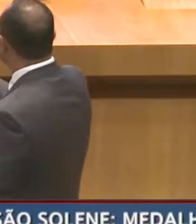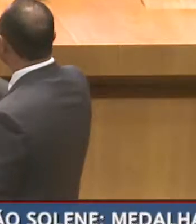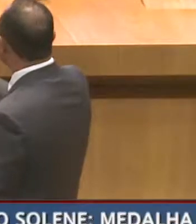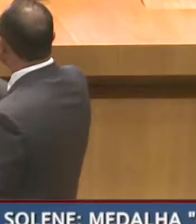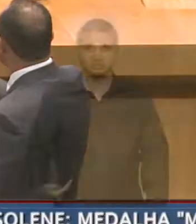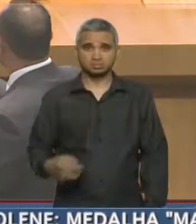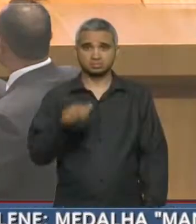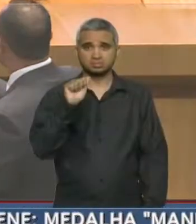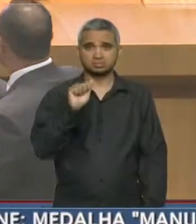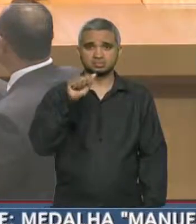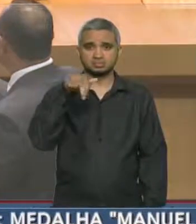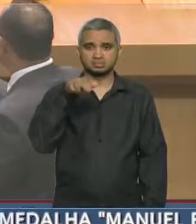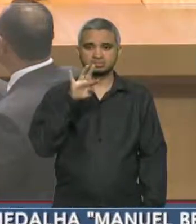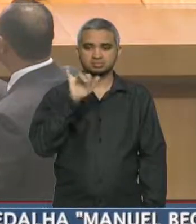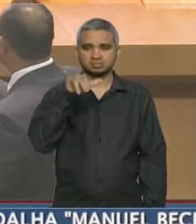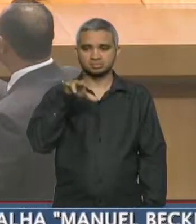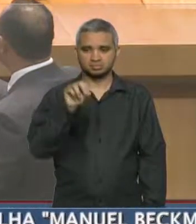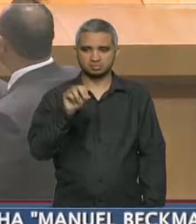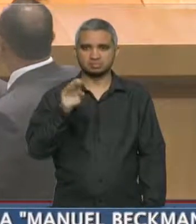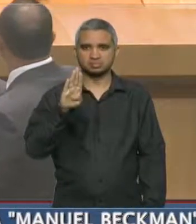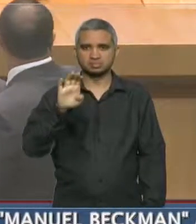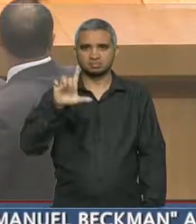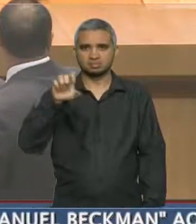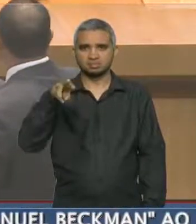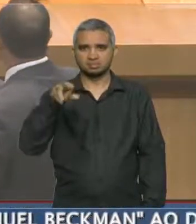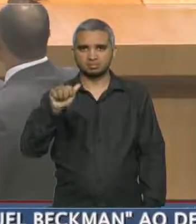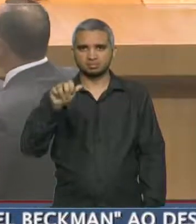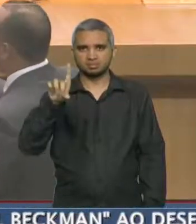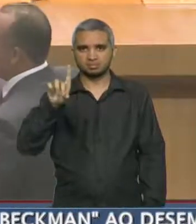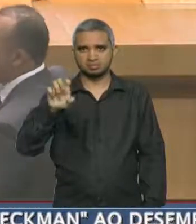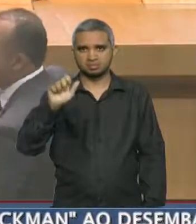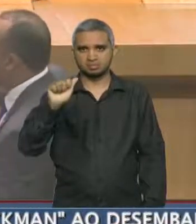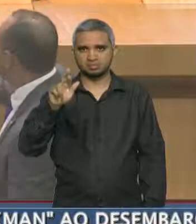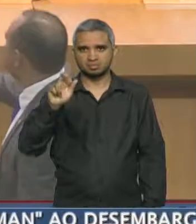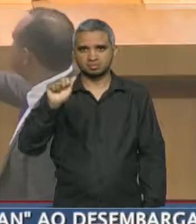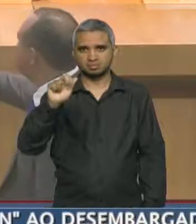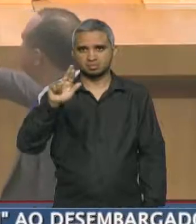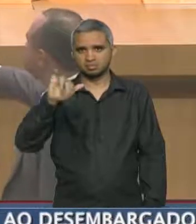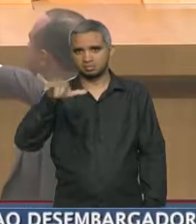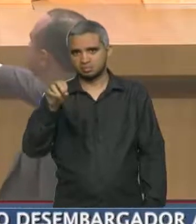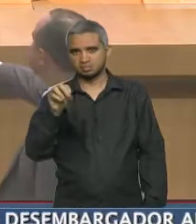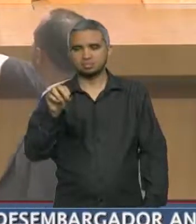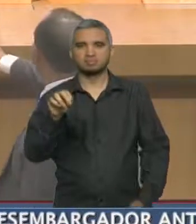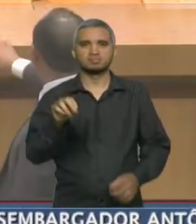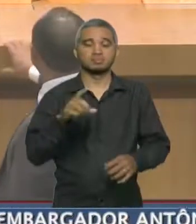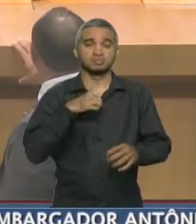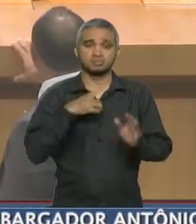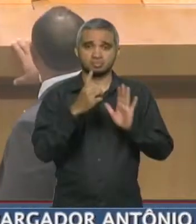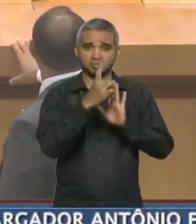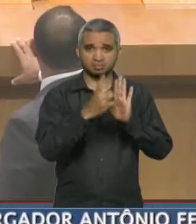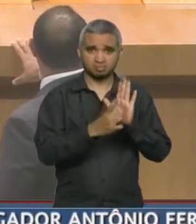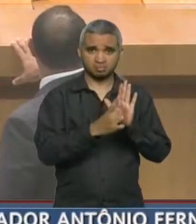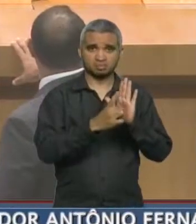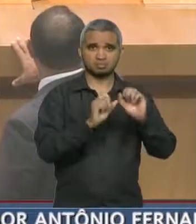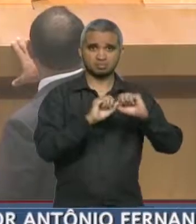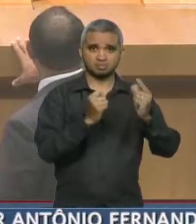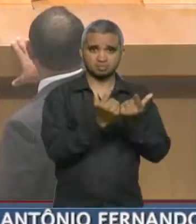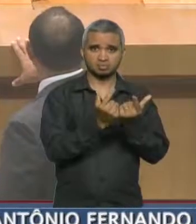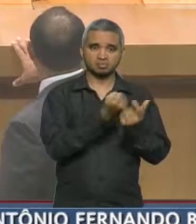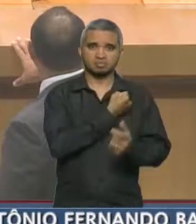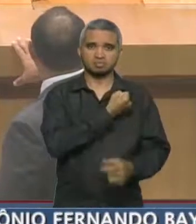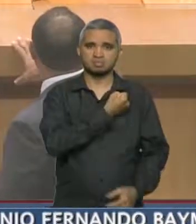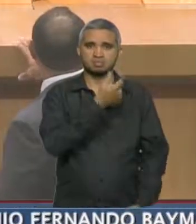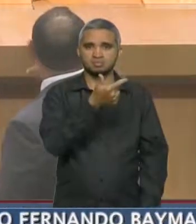Antônio Fernando Banhama de Araújo, concedida através do Decreto Legislativo número